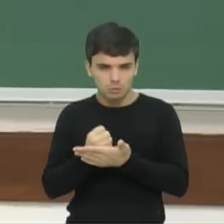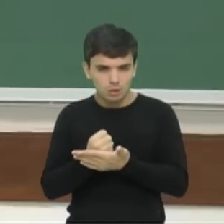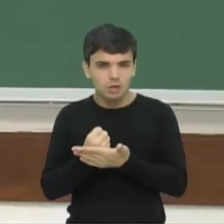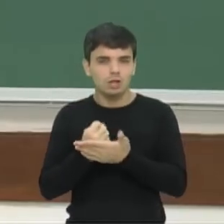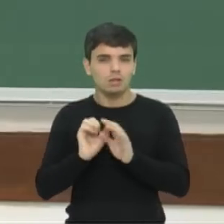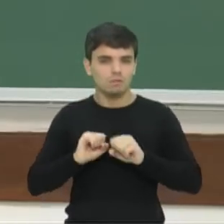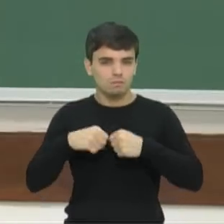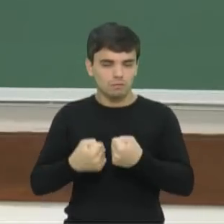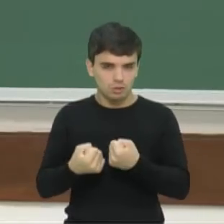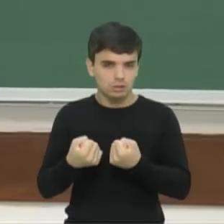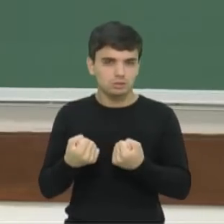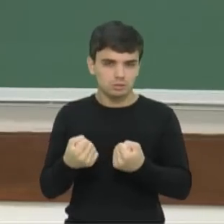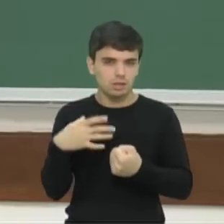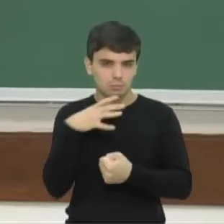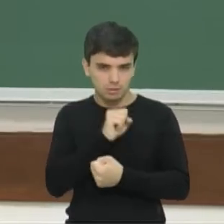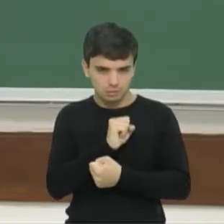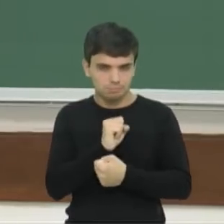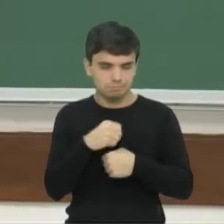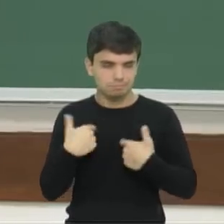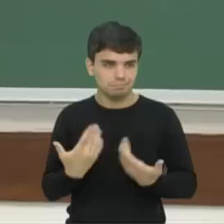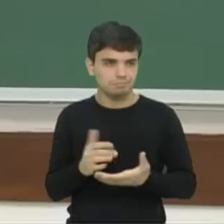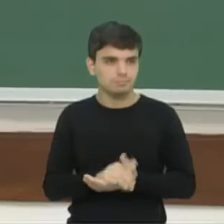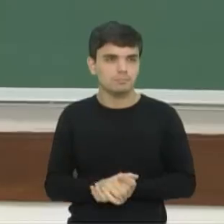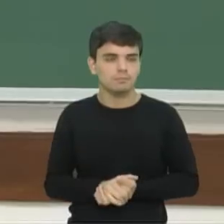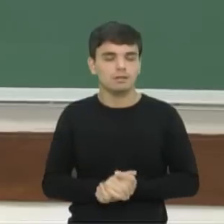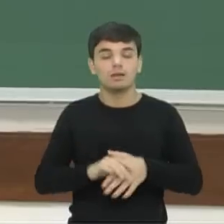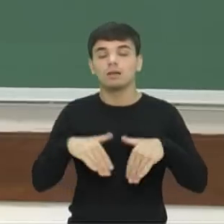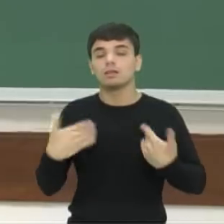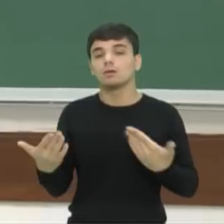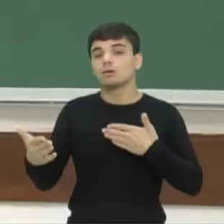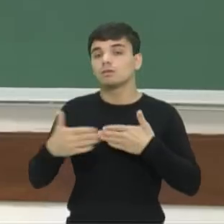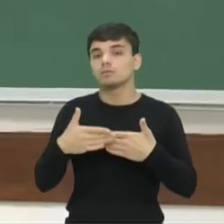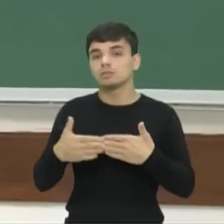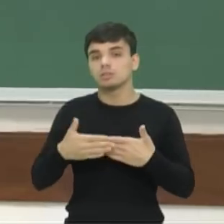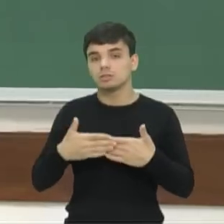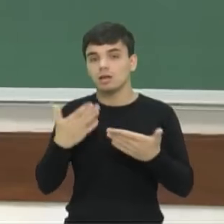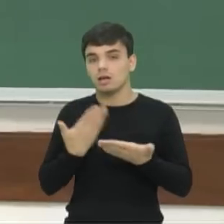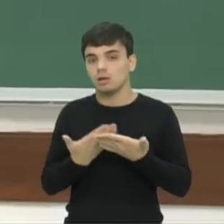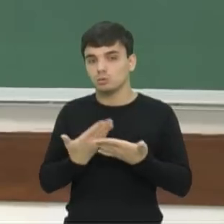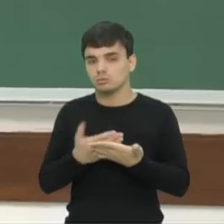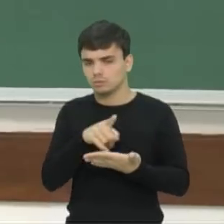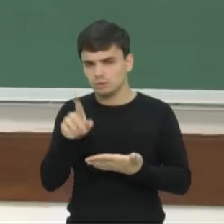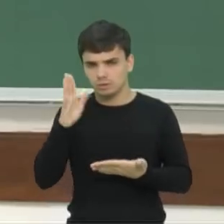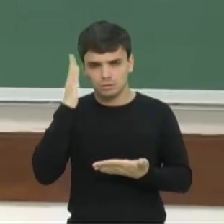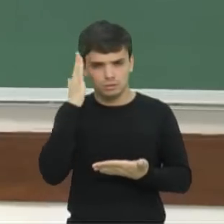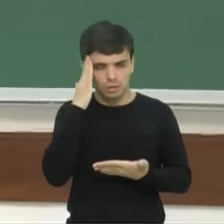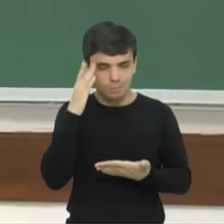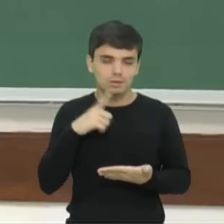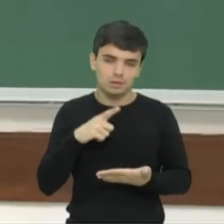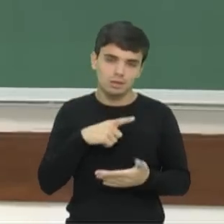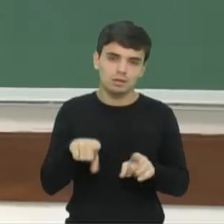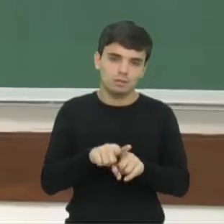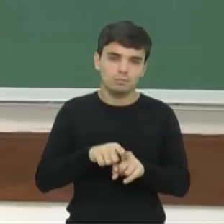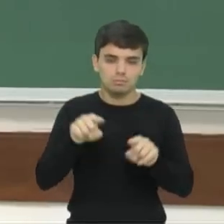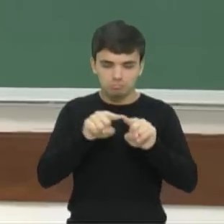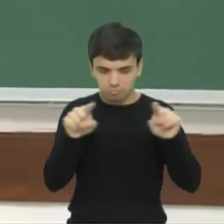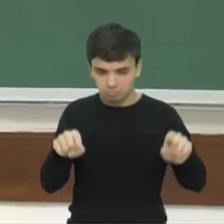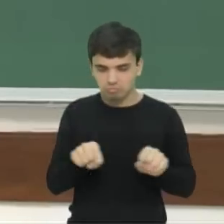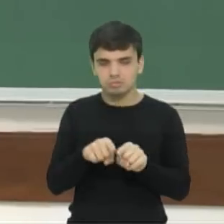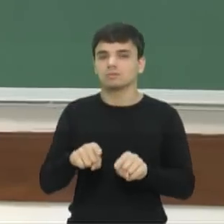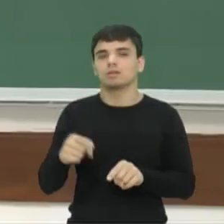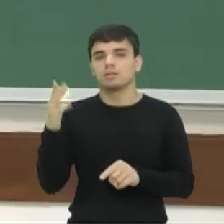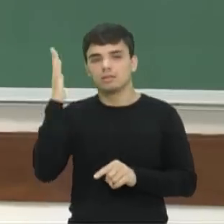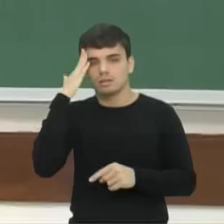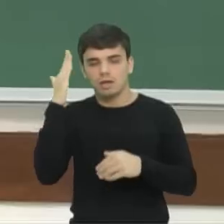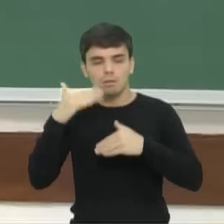neste golpe aqui. E assim fechamos a nossa aula. Então, como vocês bem sabem, trazemos novamente o quadro Saiba Mais,